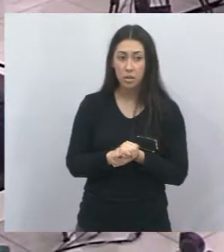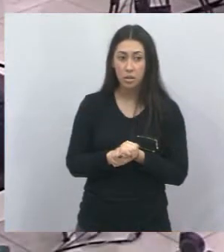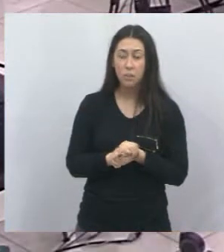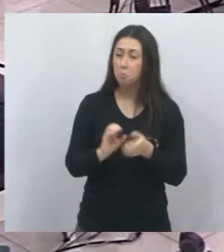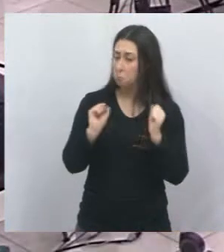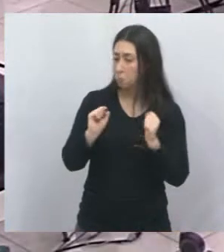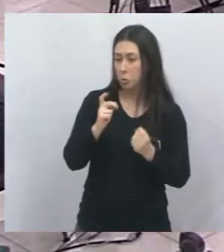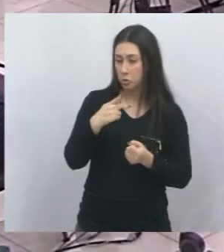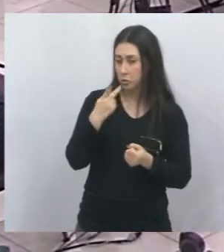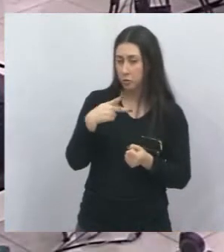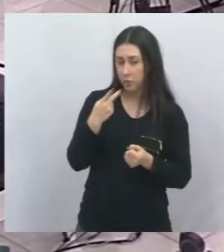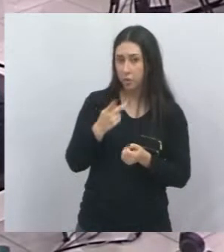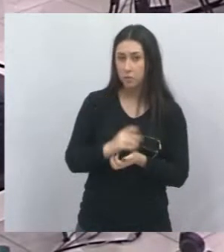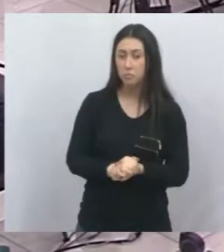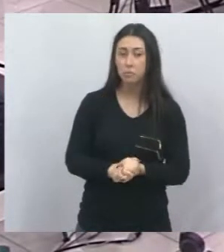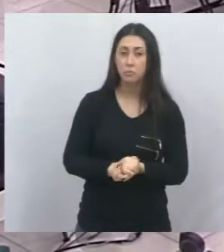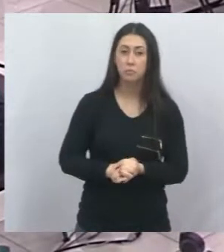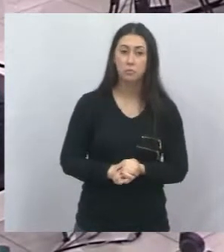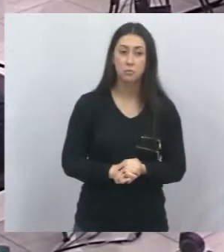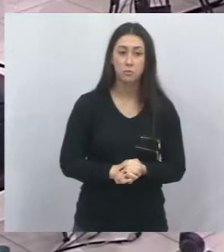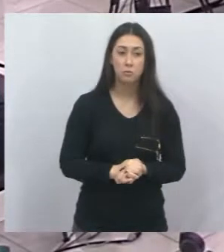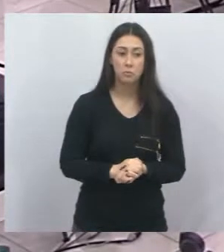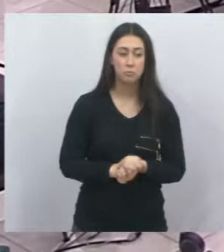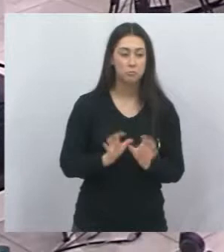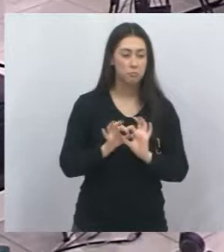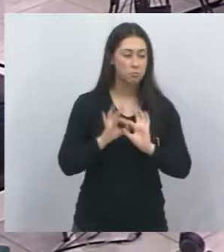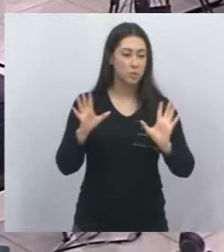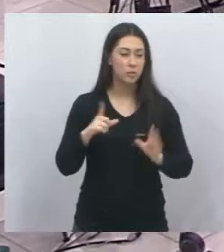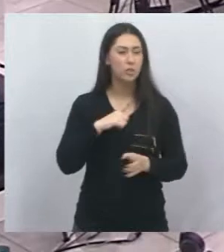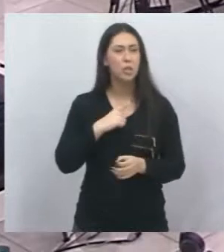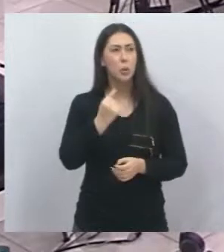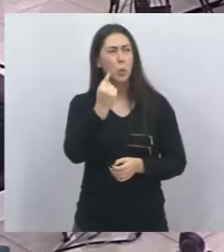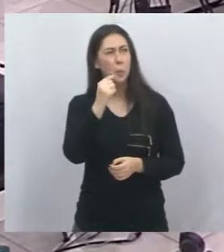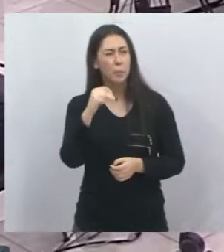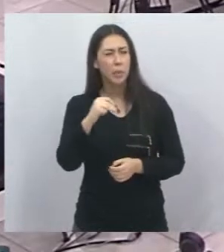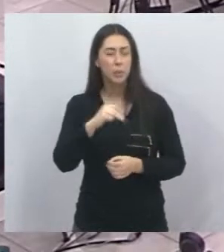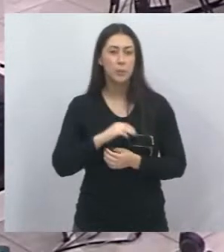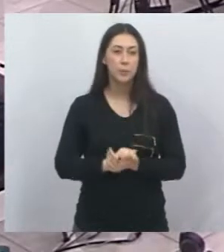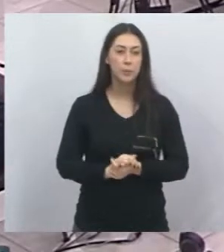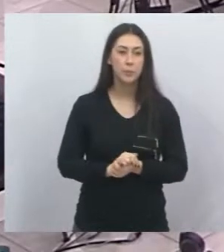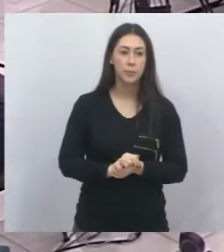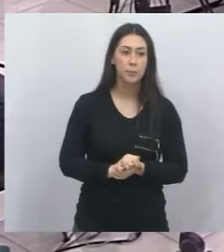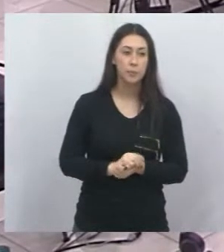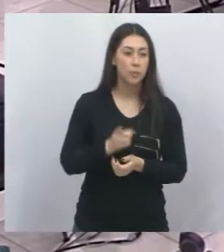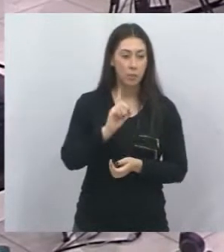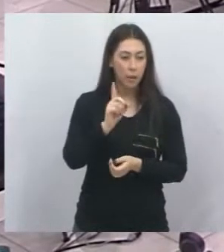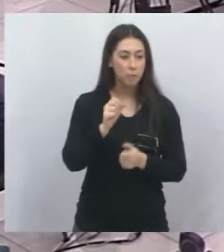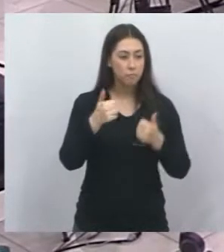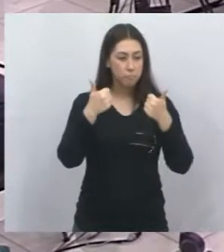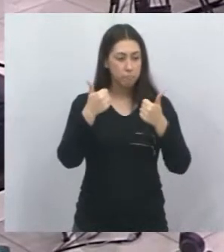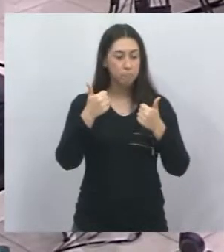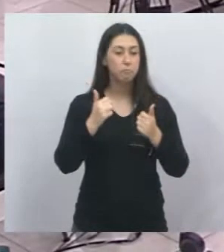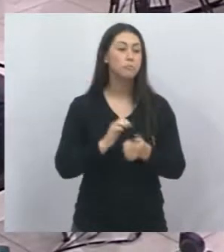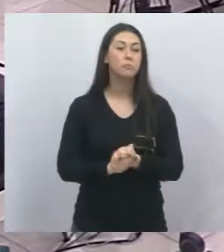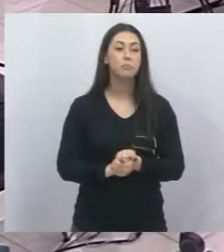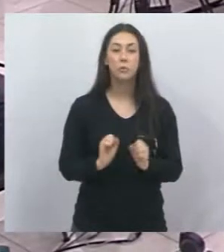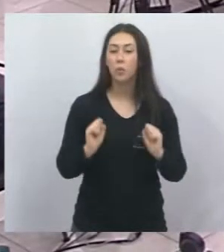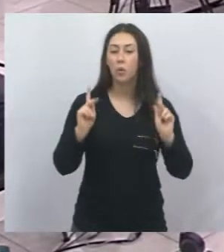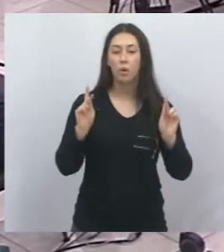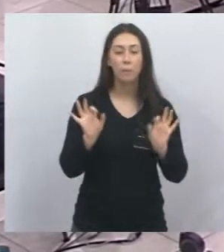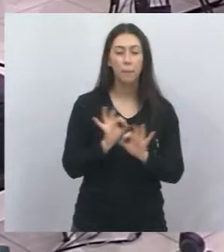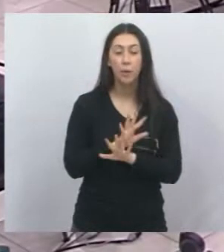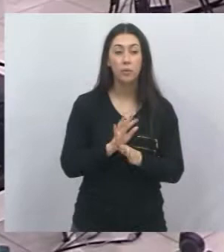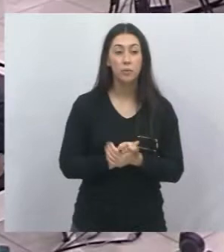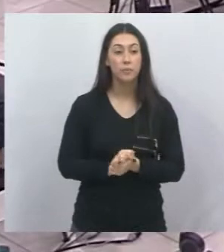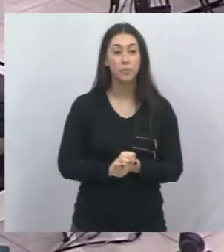Pode falar. Pode falar. Fica à vontade, ainda tenho 1 minuto. Não? Então tá bom. Hernani não quer dizer mais